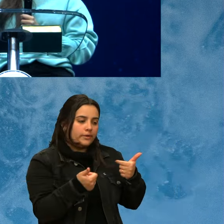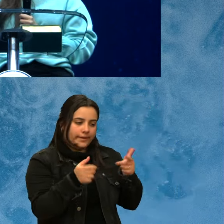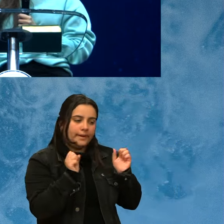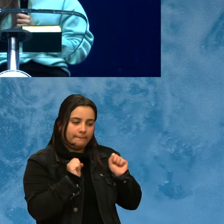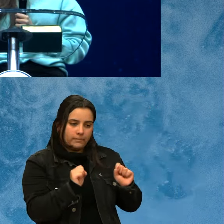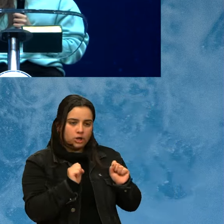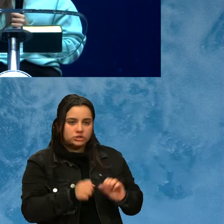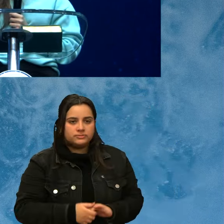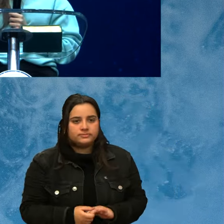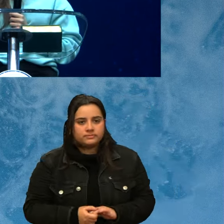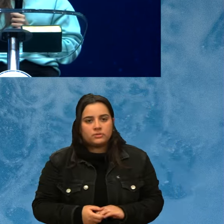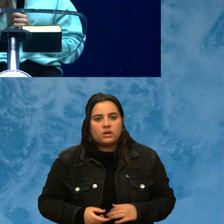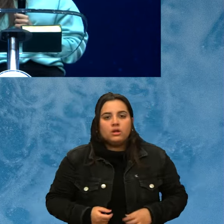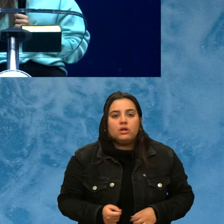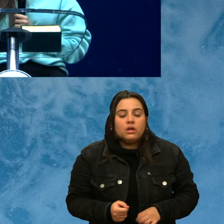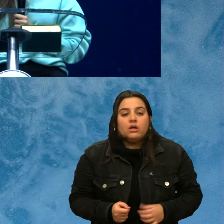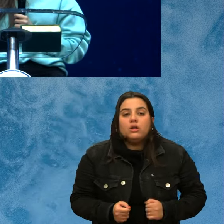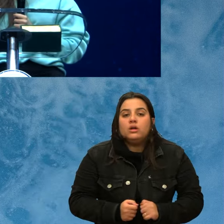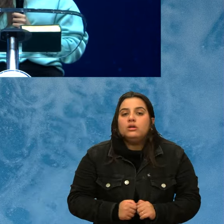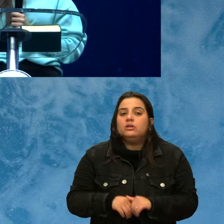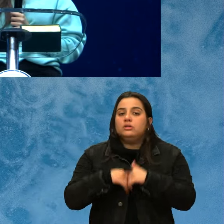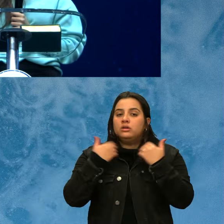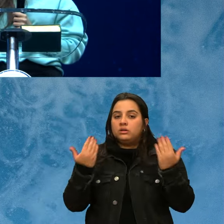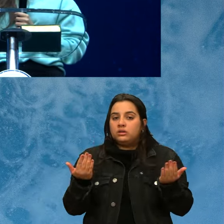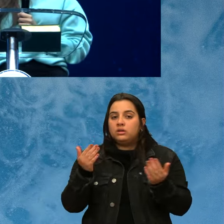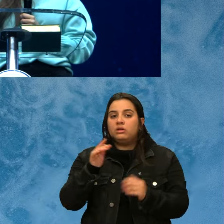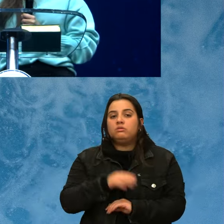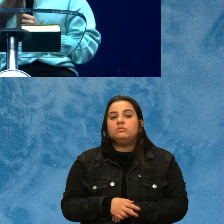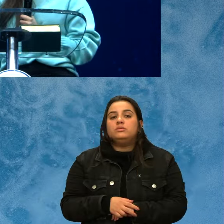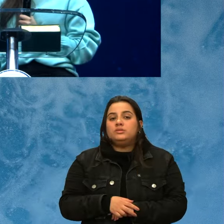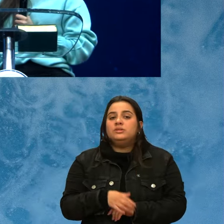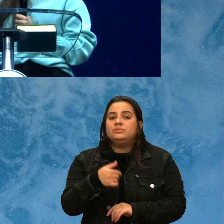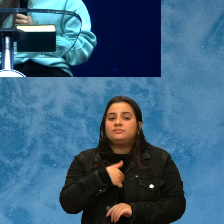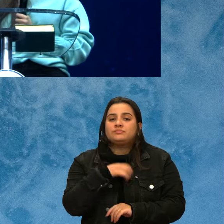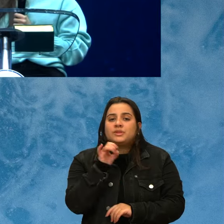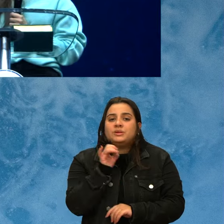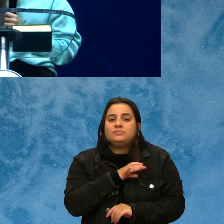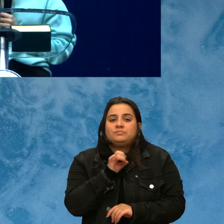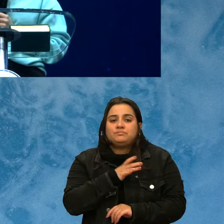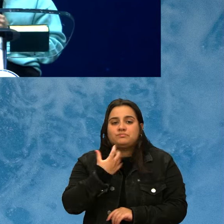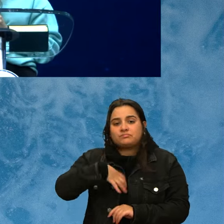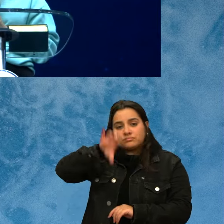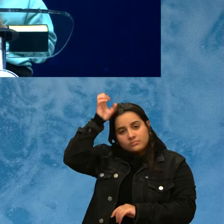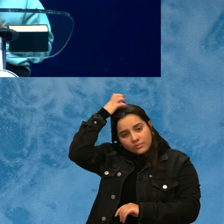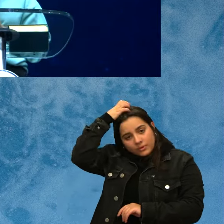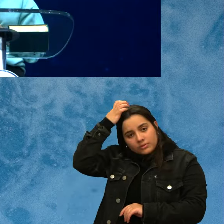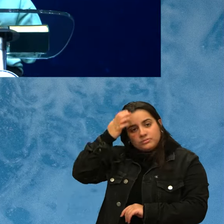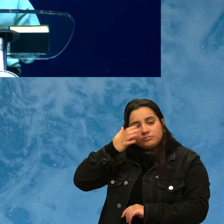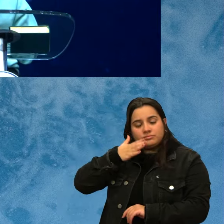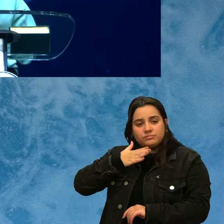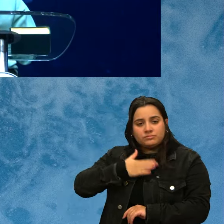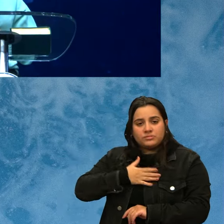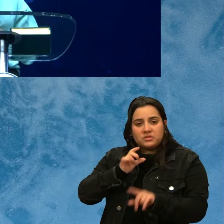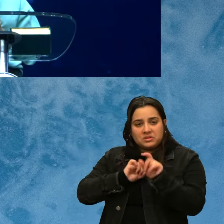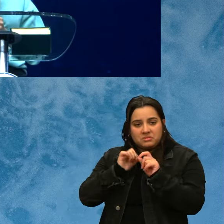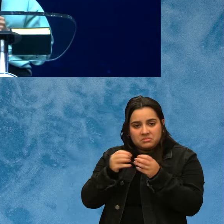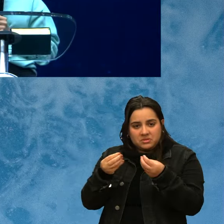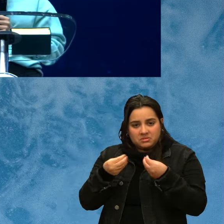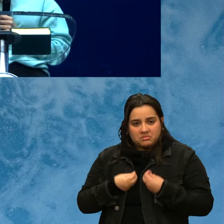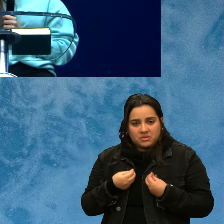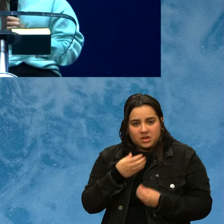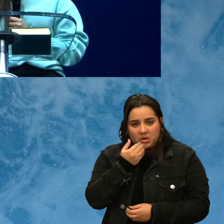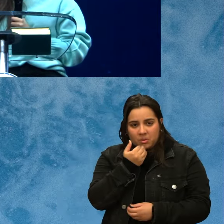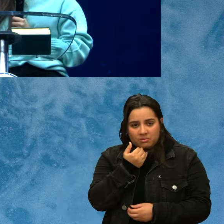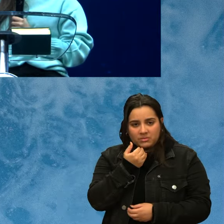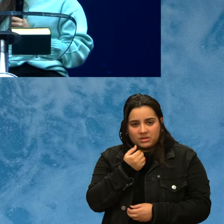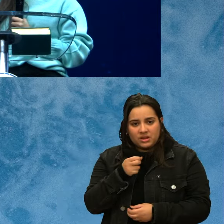ele. Apesar disso, ele disse a Daniel: tenho medo do rei, o meu senhor, que determinou a comida e a bebida de vocês. E se ele os